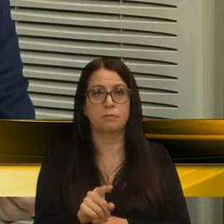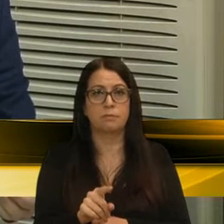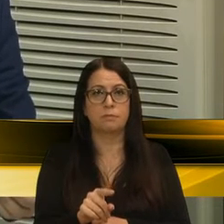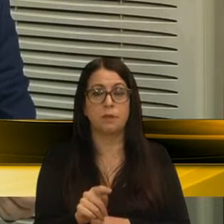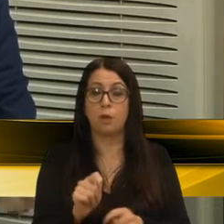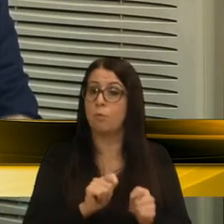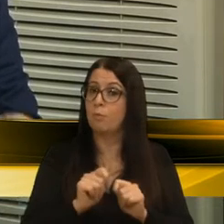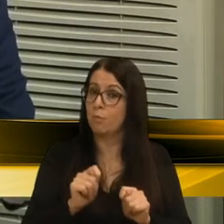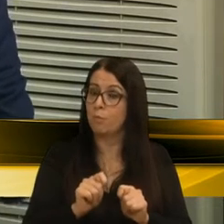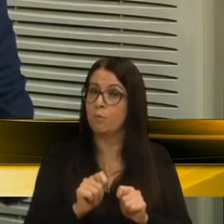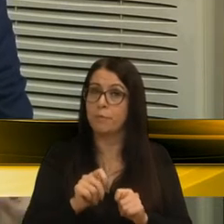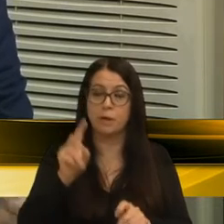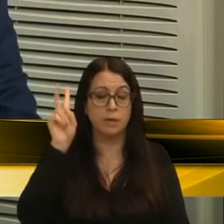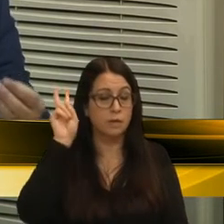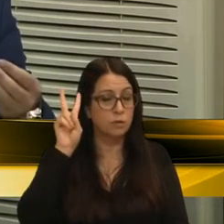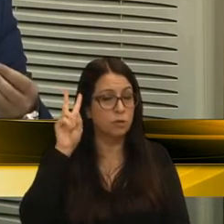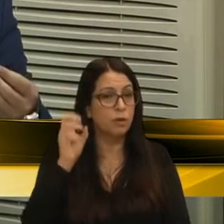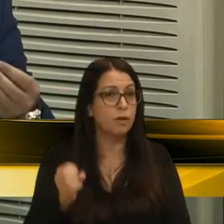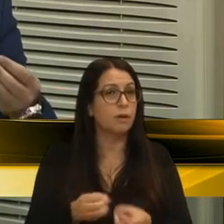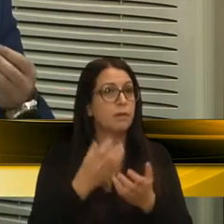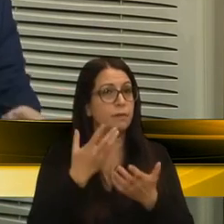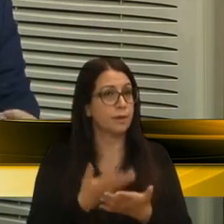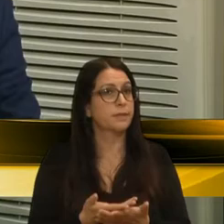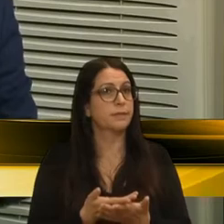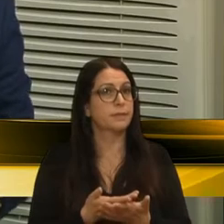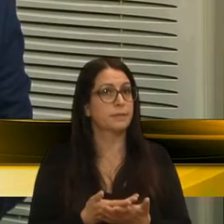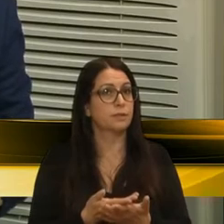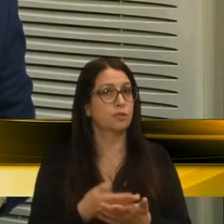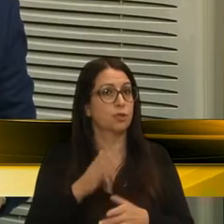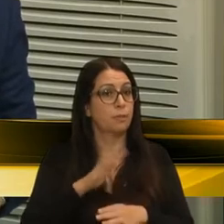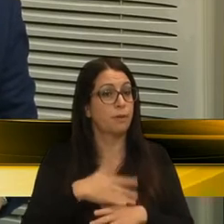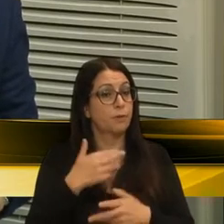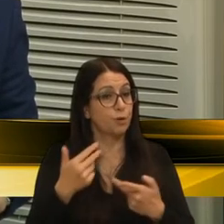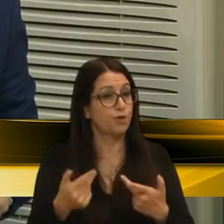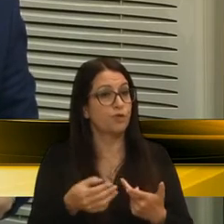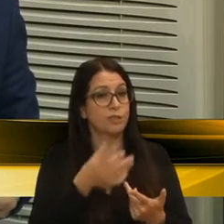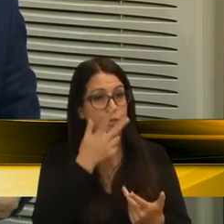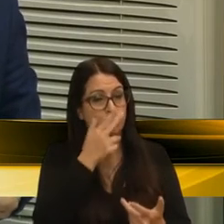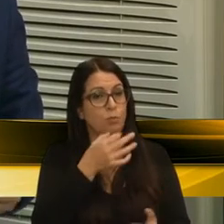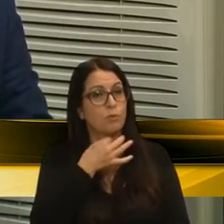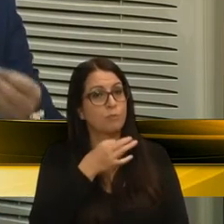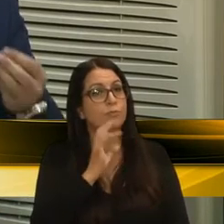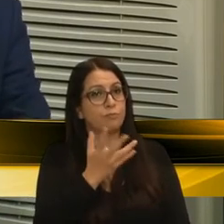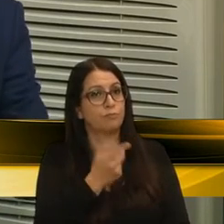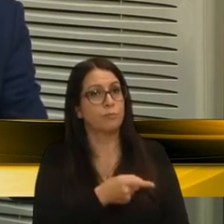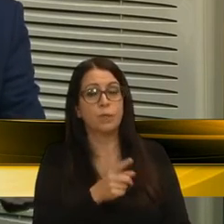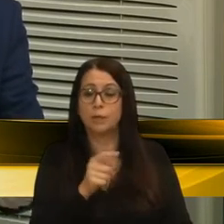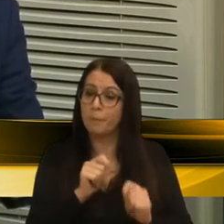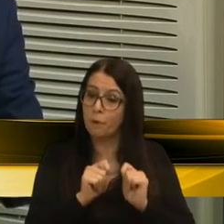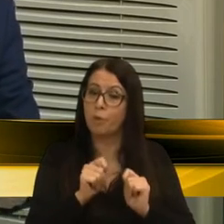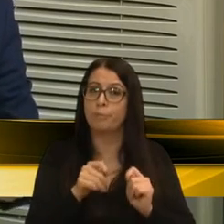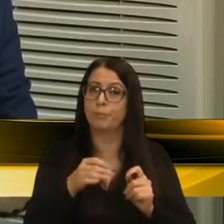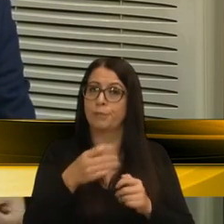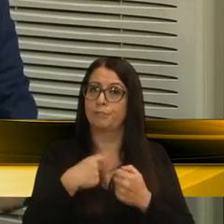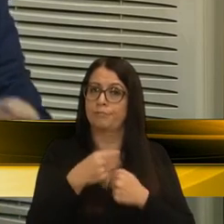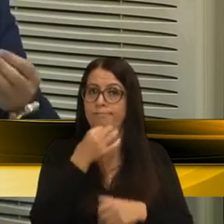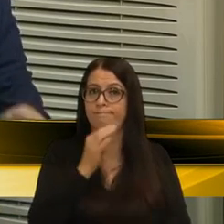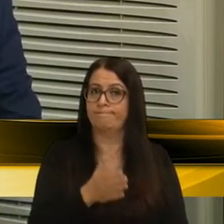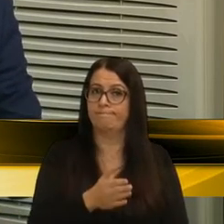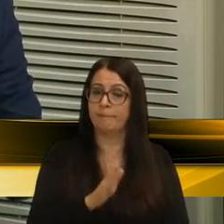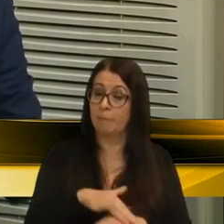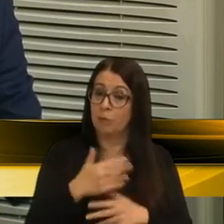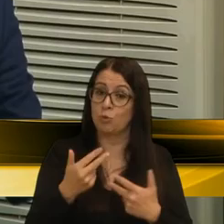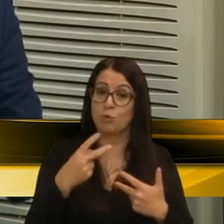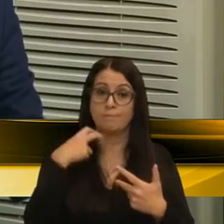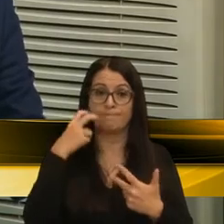a história da festa de mais uma situação dessas poupem a cidade de caxias do sul de mais uma